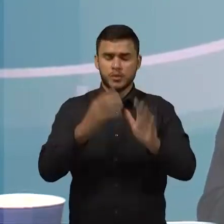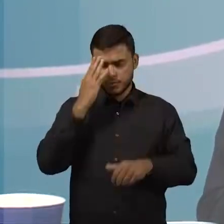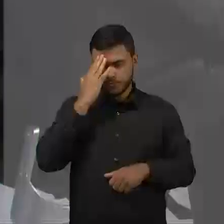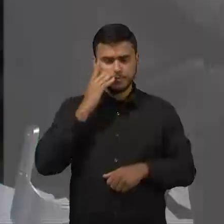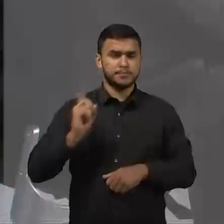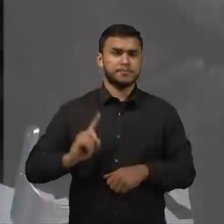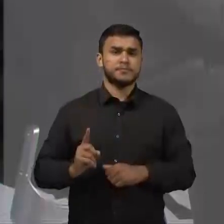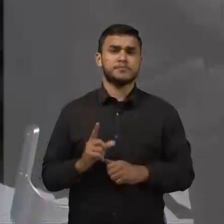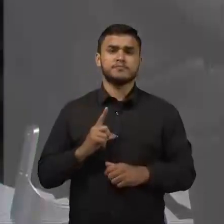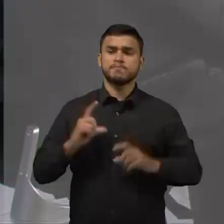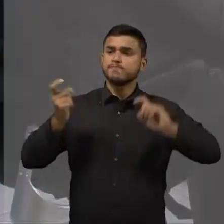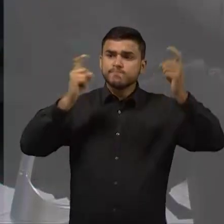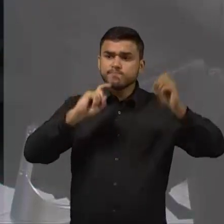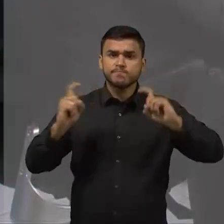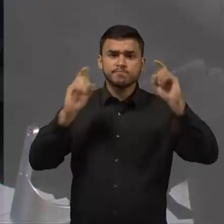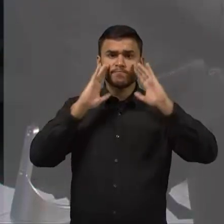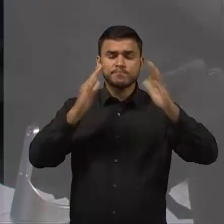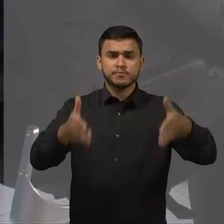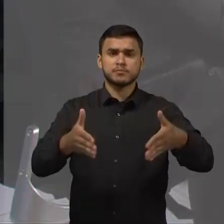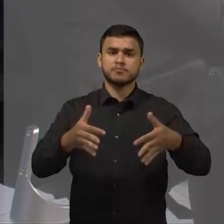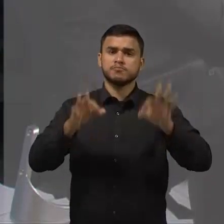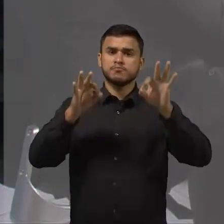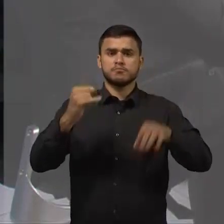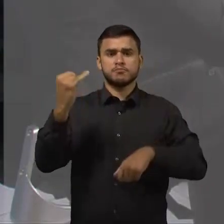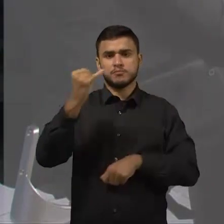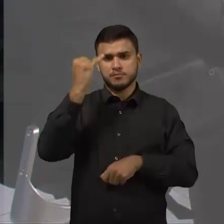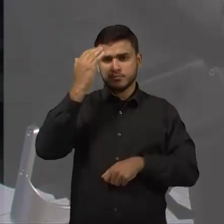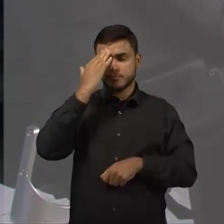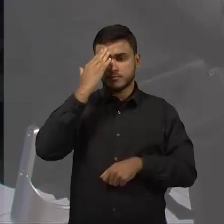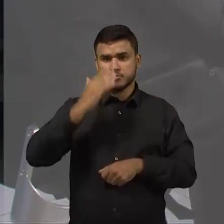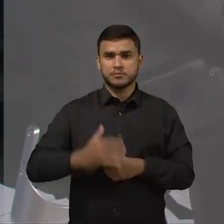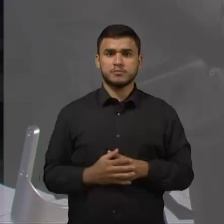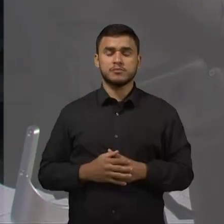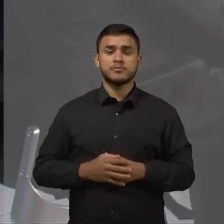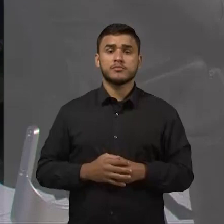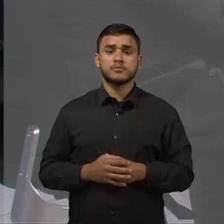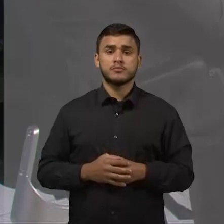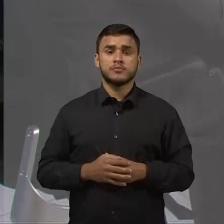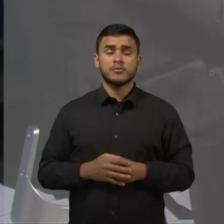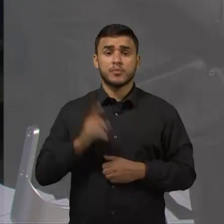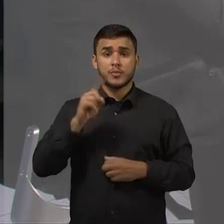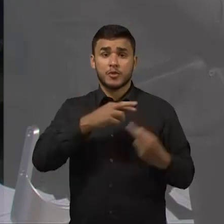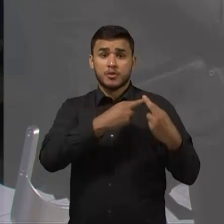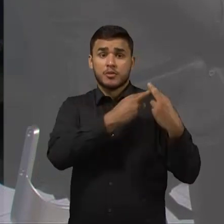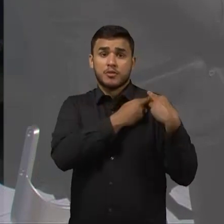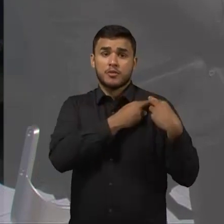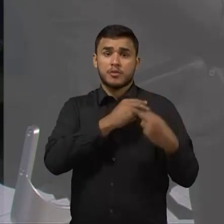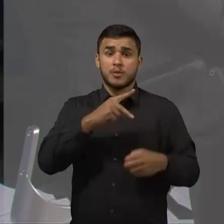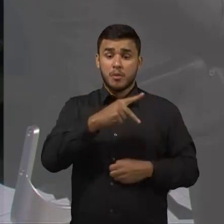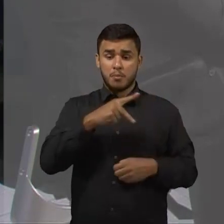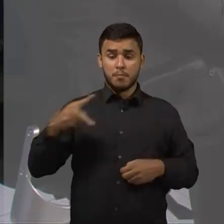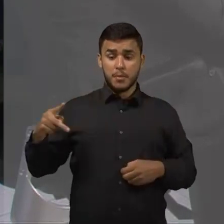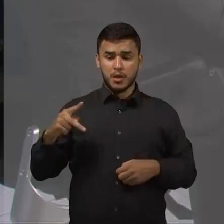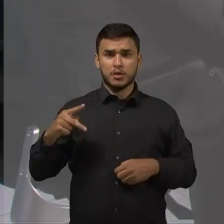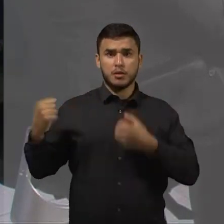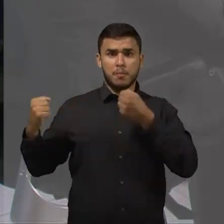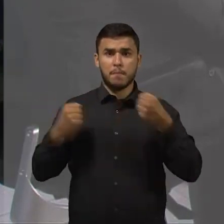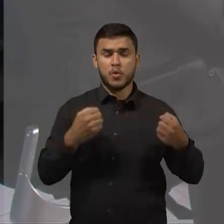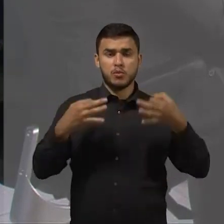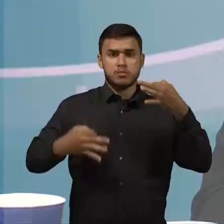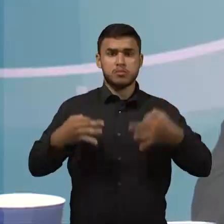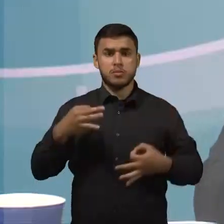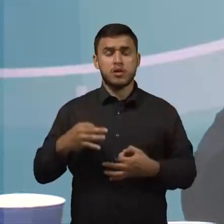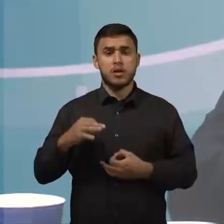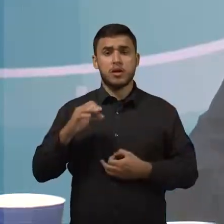vai definir uma questão fundamental. Este é um aspecto importante, a responsabilidade da própria presidente do A presidente tinha que pautar